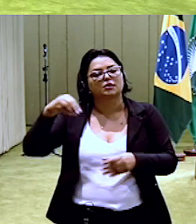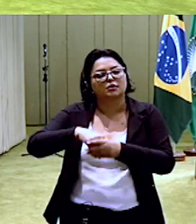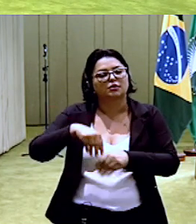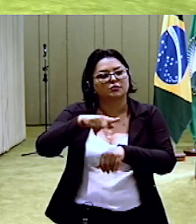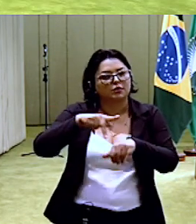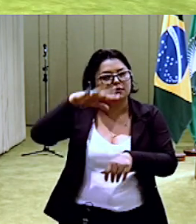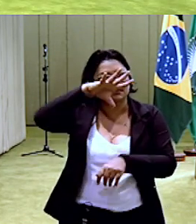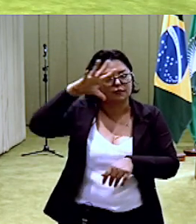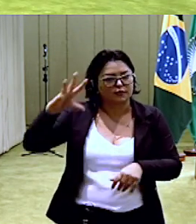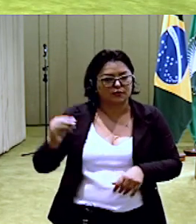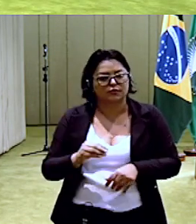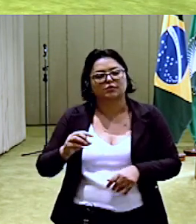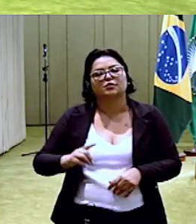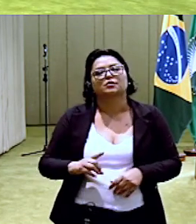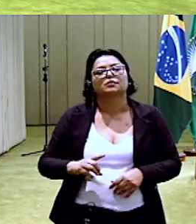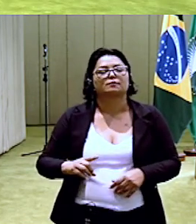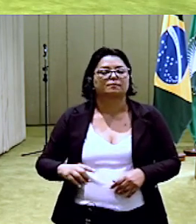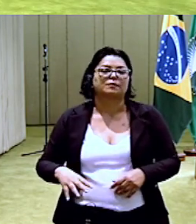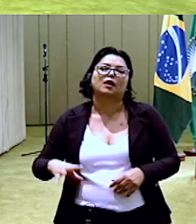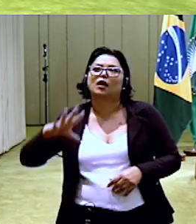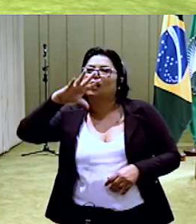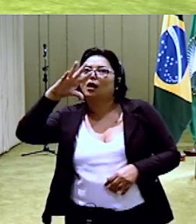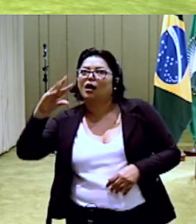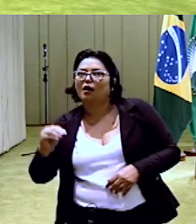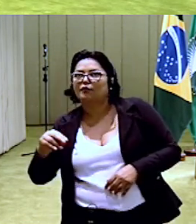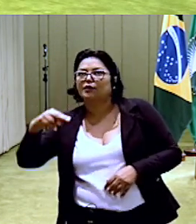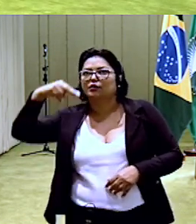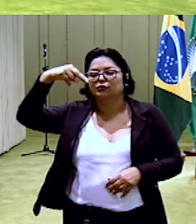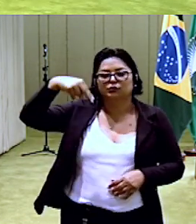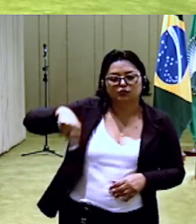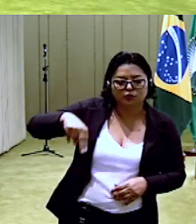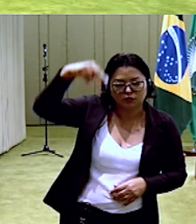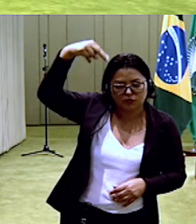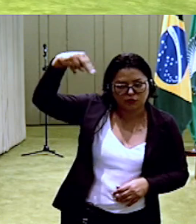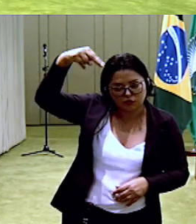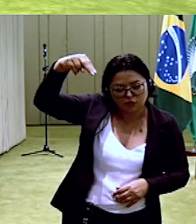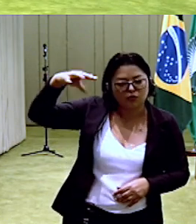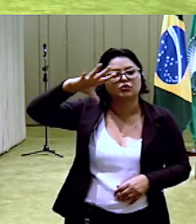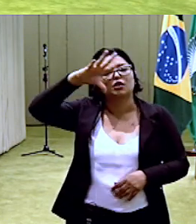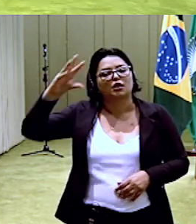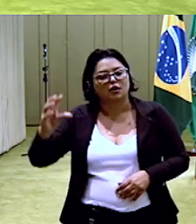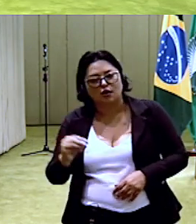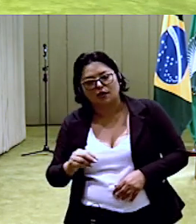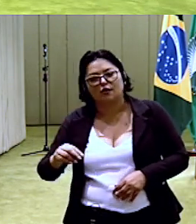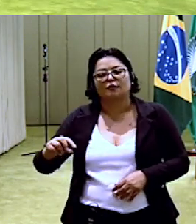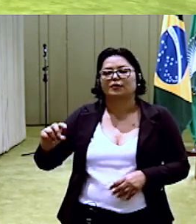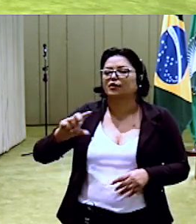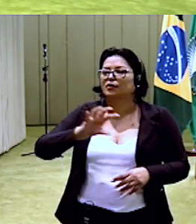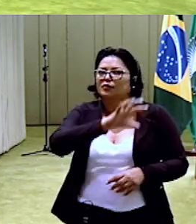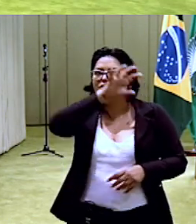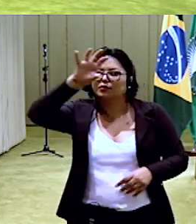vários países, etnias diferentes da África Ocidental, da África do Norte, né? Então, que é um bom exemplo dessas empresas